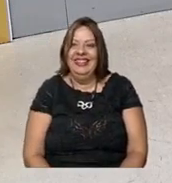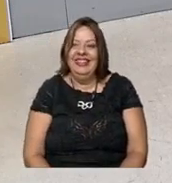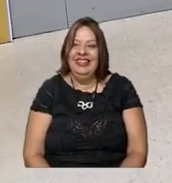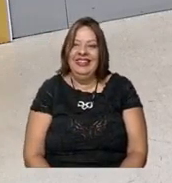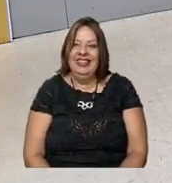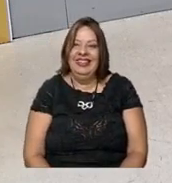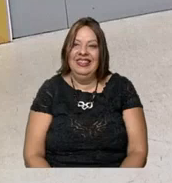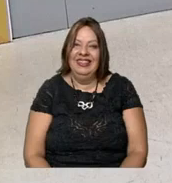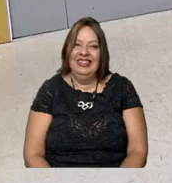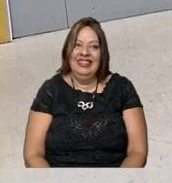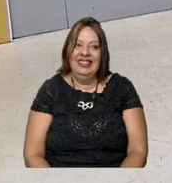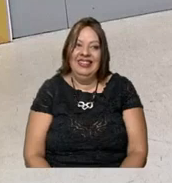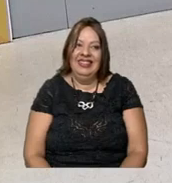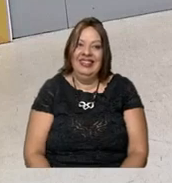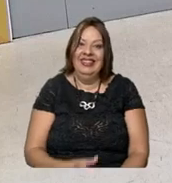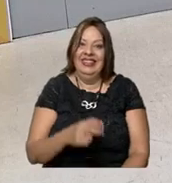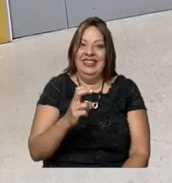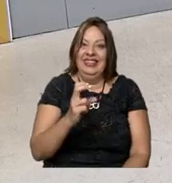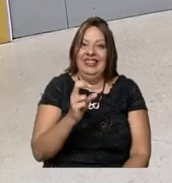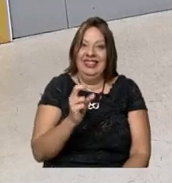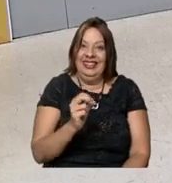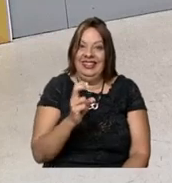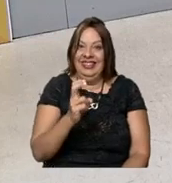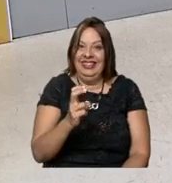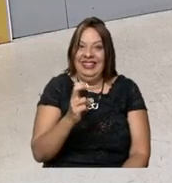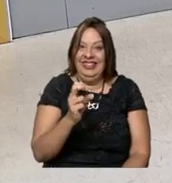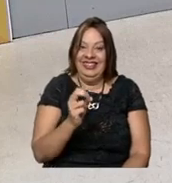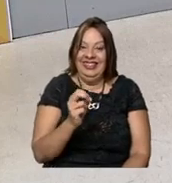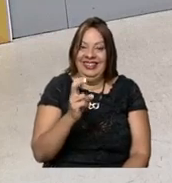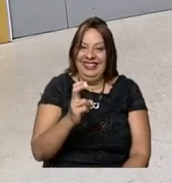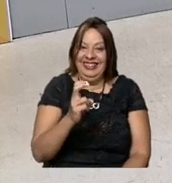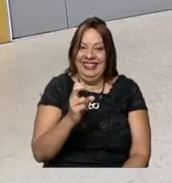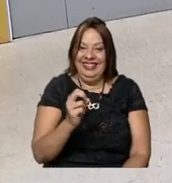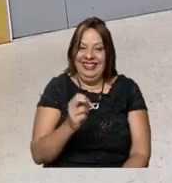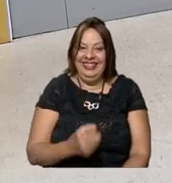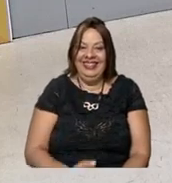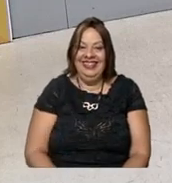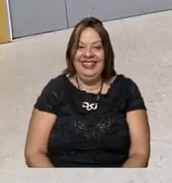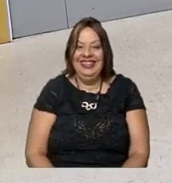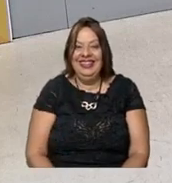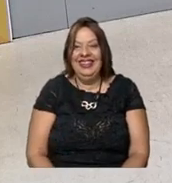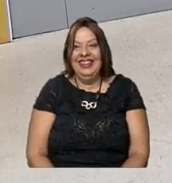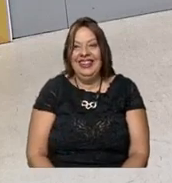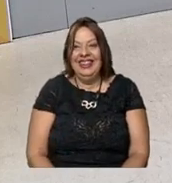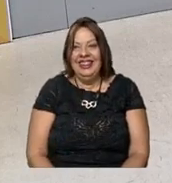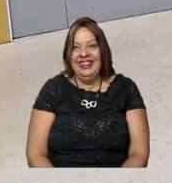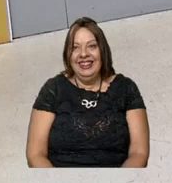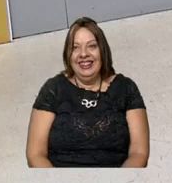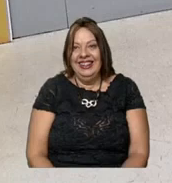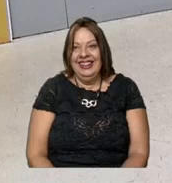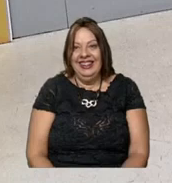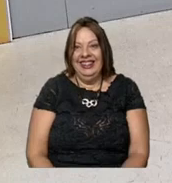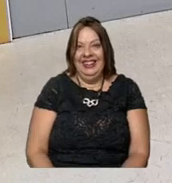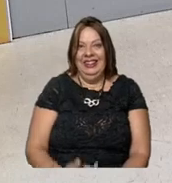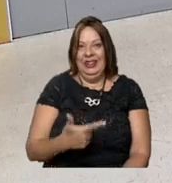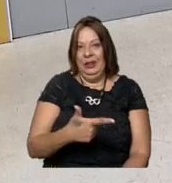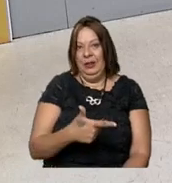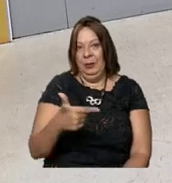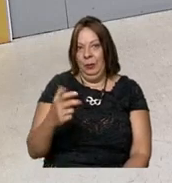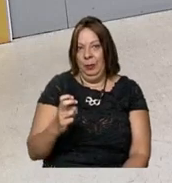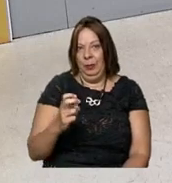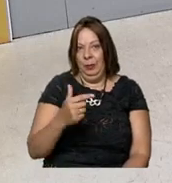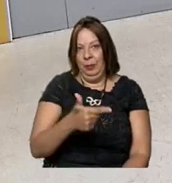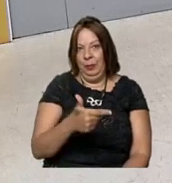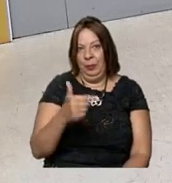19. Temos agora os 50 sorteados. 50. Sobe bola também número